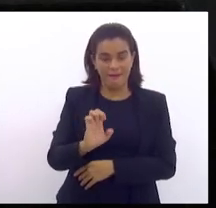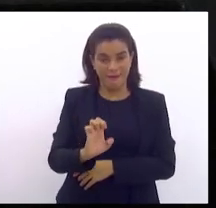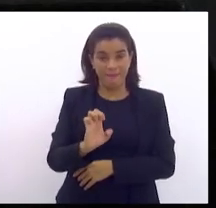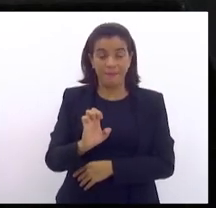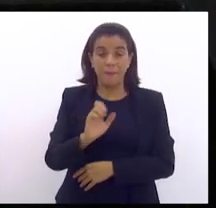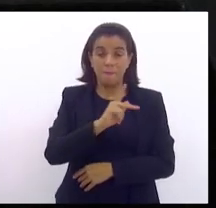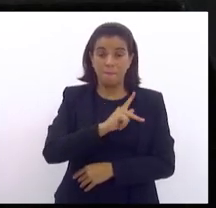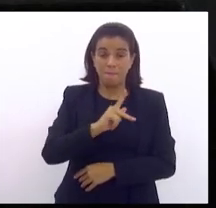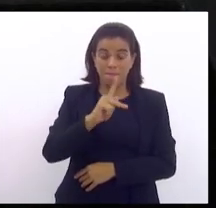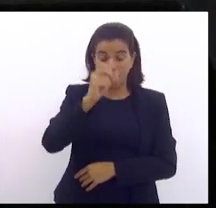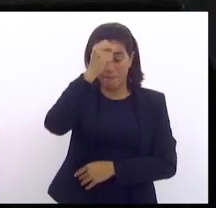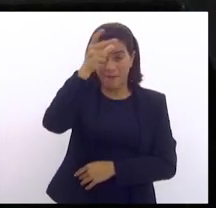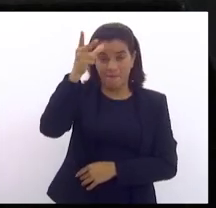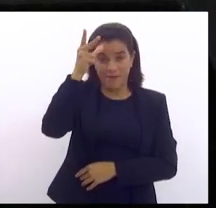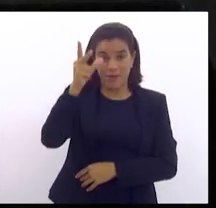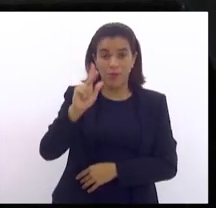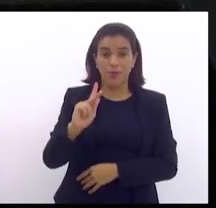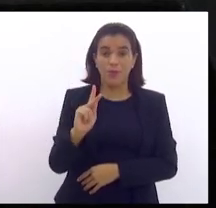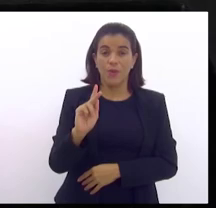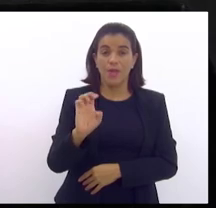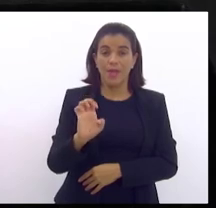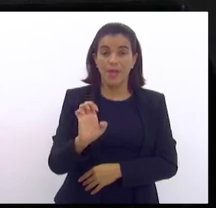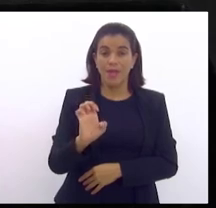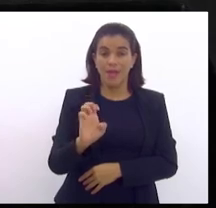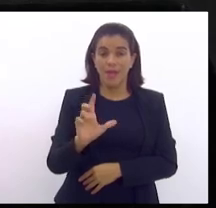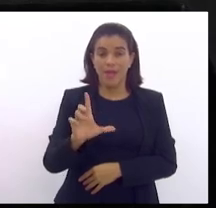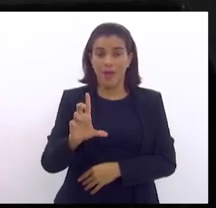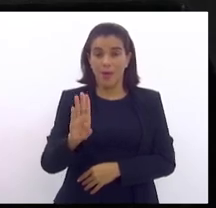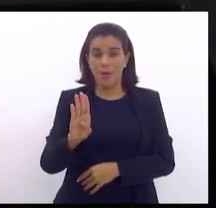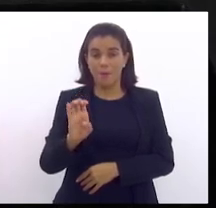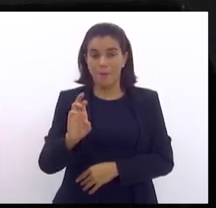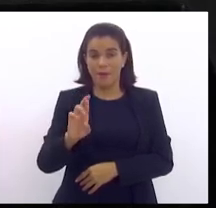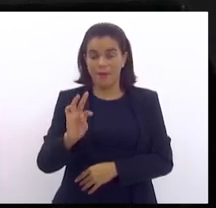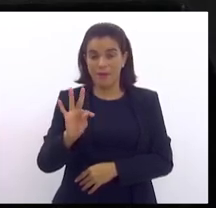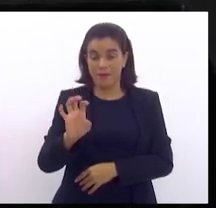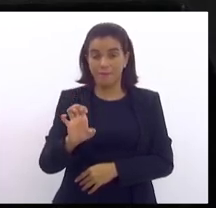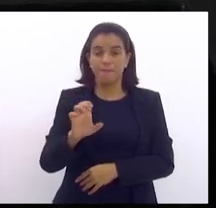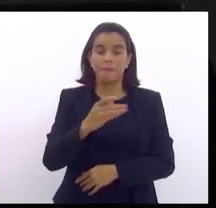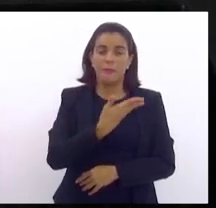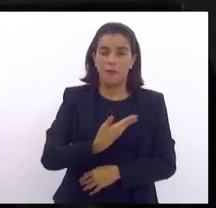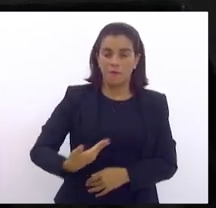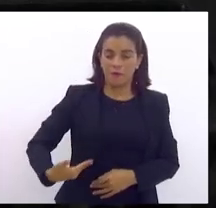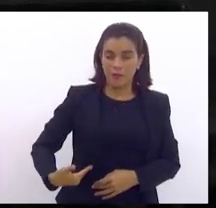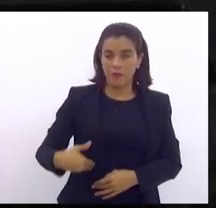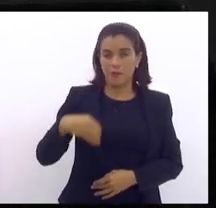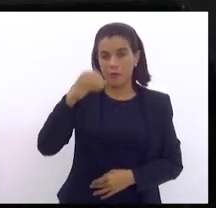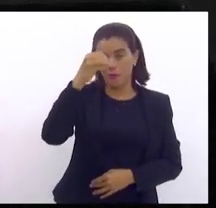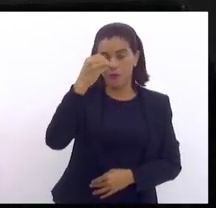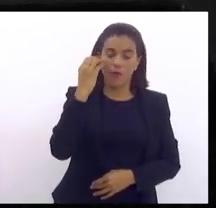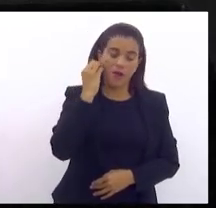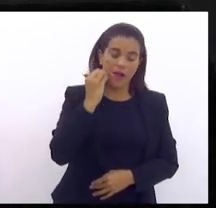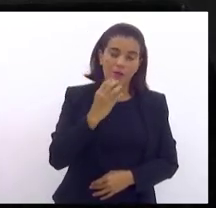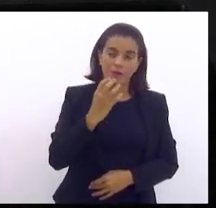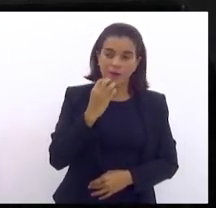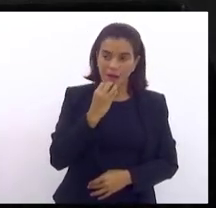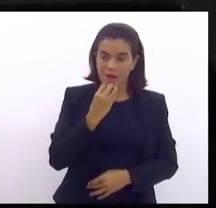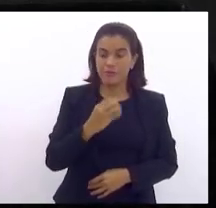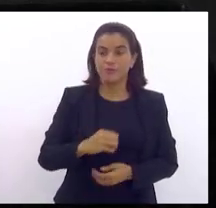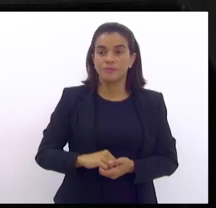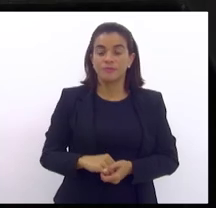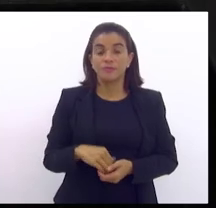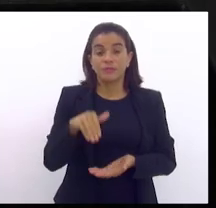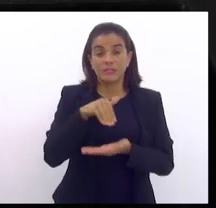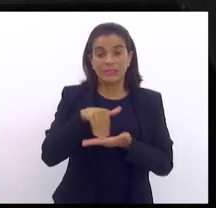Elbert, tem o deputado Chico Machado, tem o governador Cláudio Castro, o então secretário